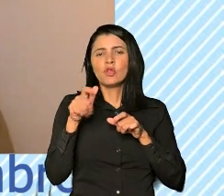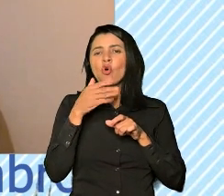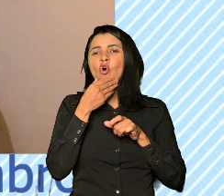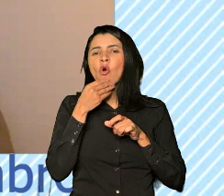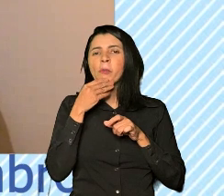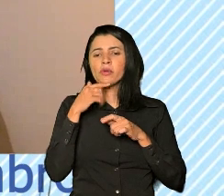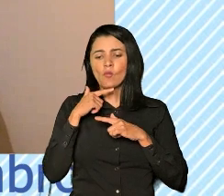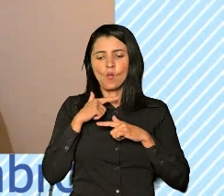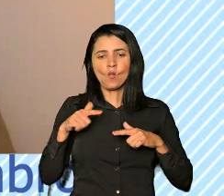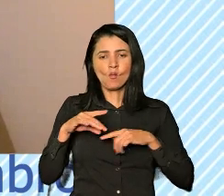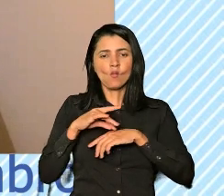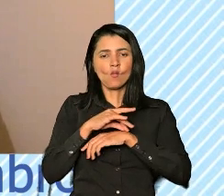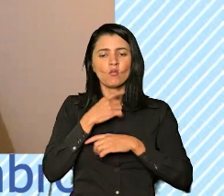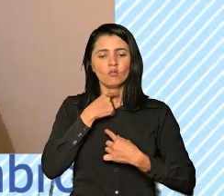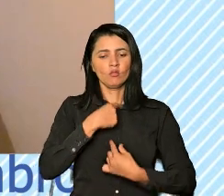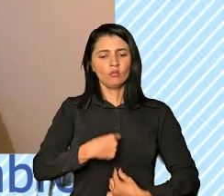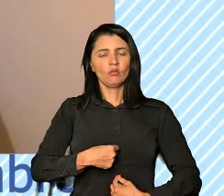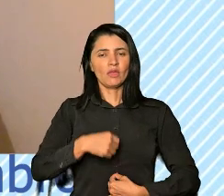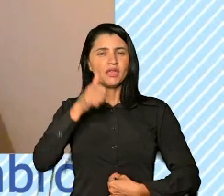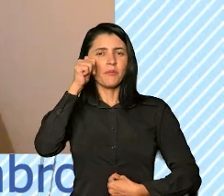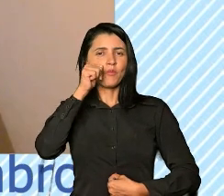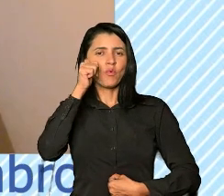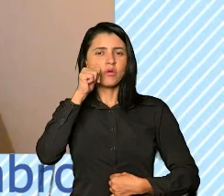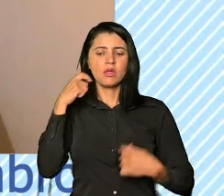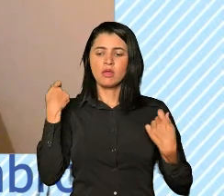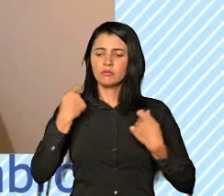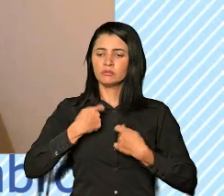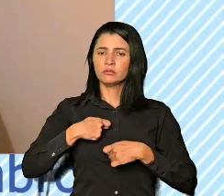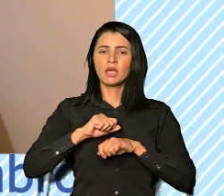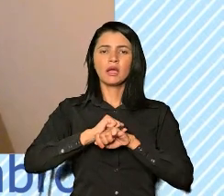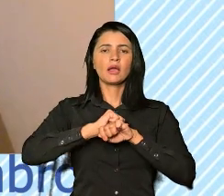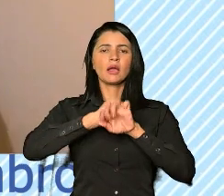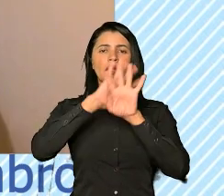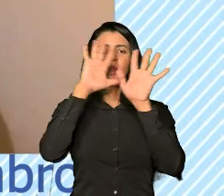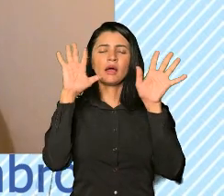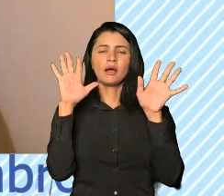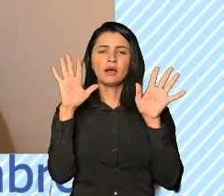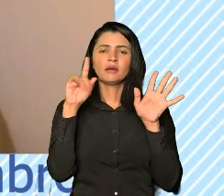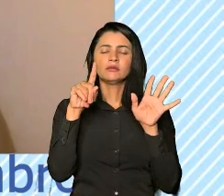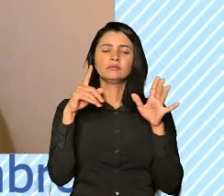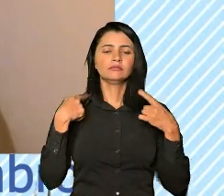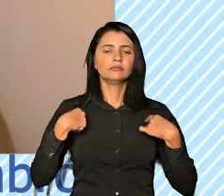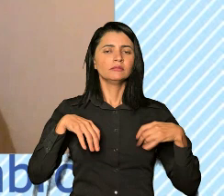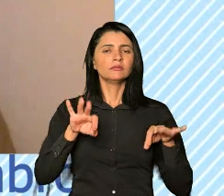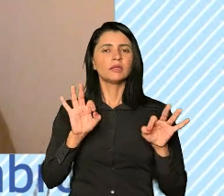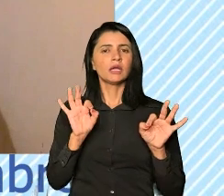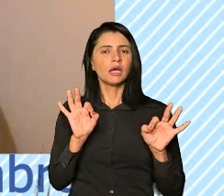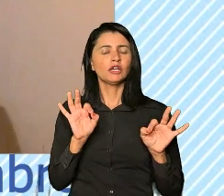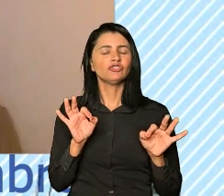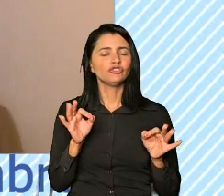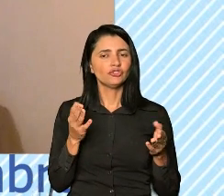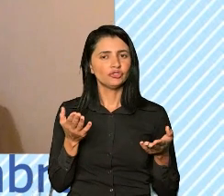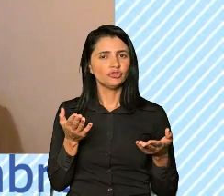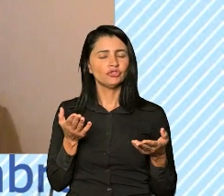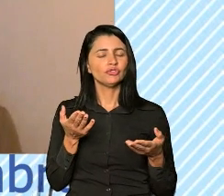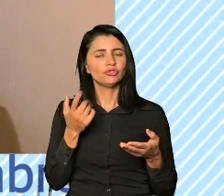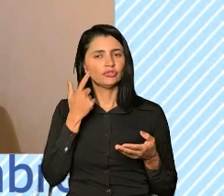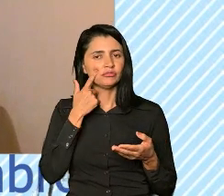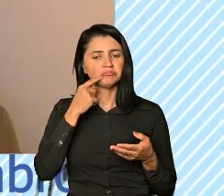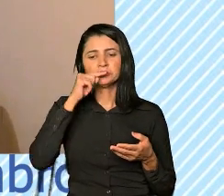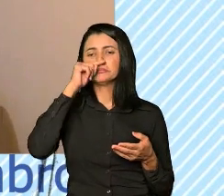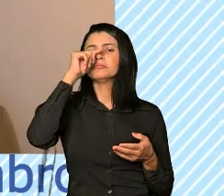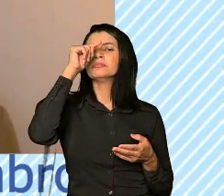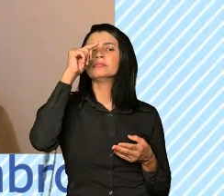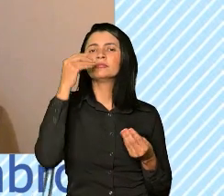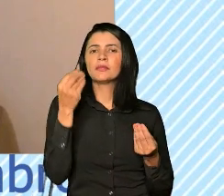Ela, esteticamente, é muito bonito, ela com a roupa clara e elegante, né? E aí eu vou fazer esse